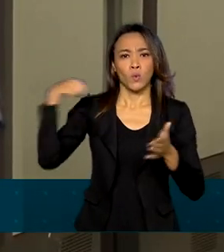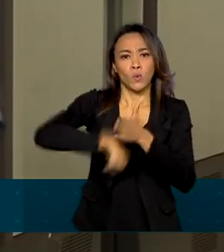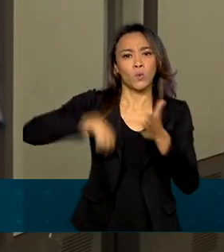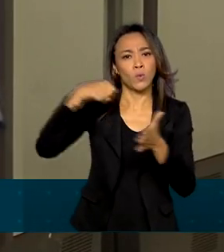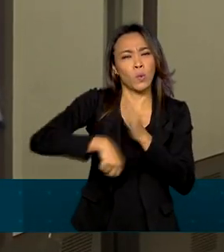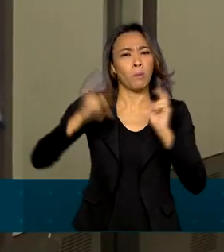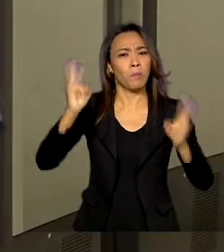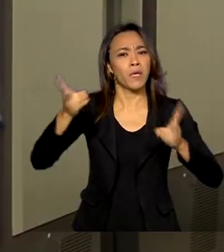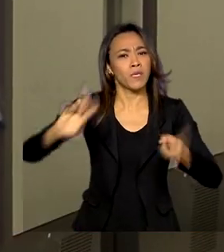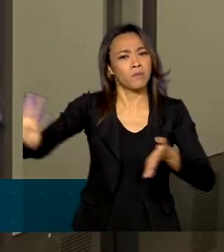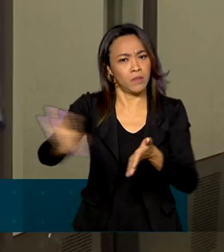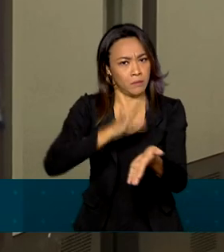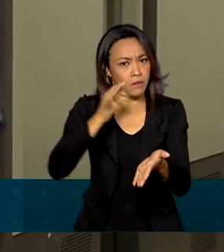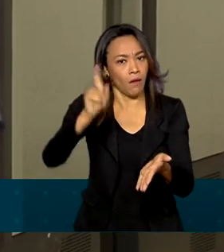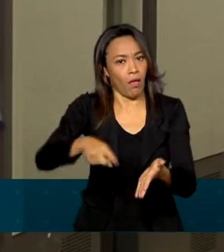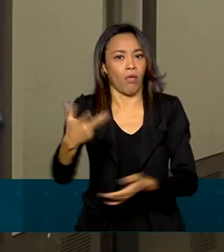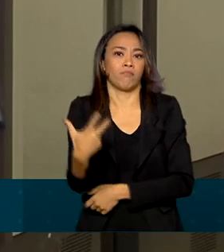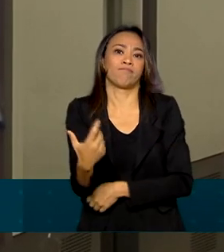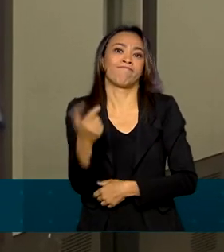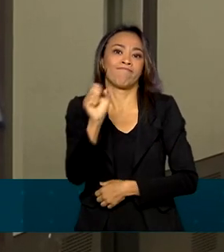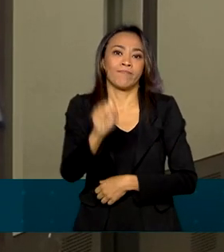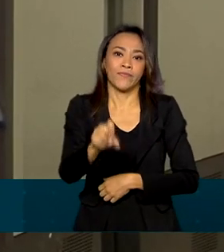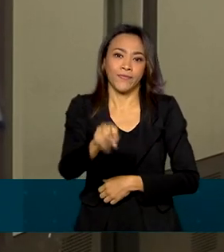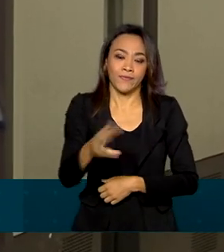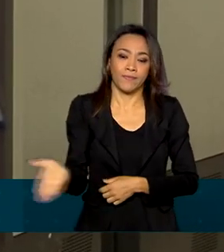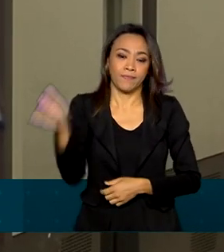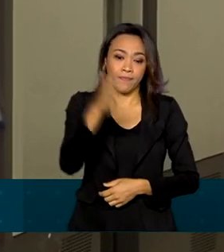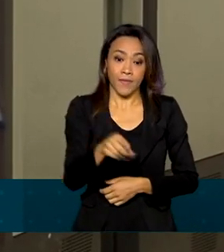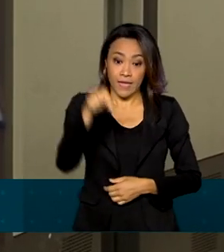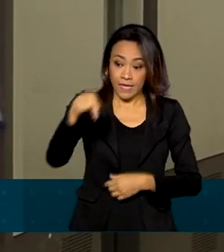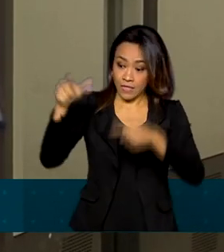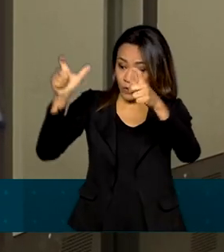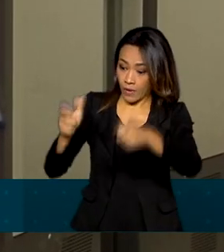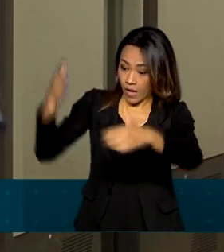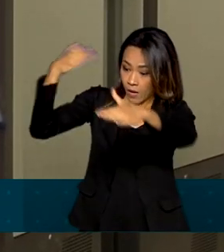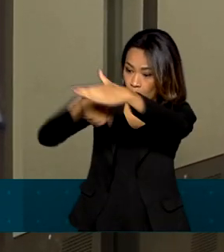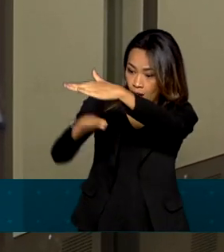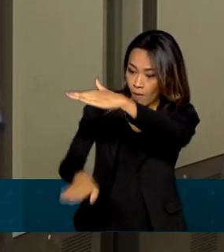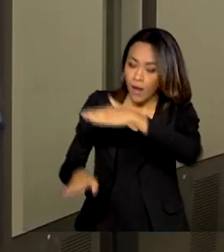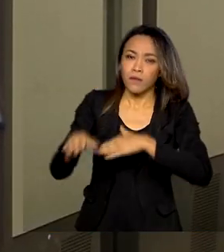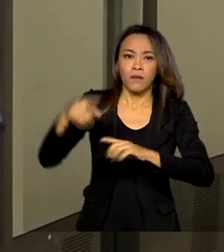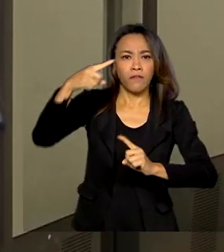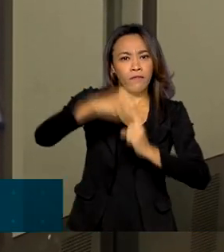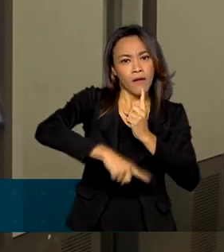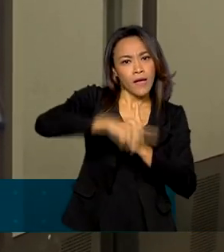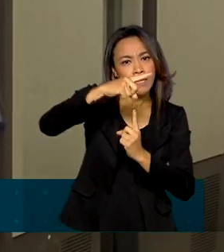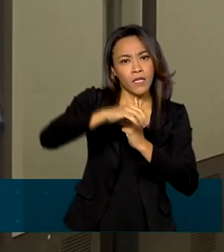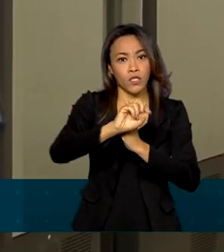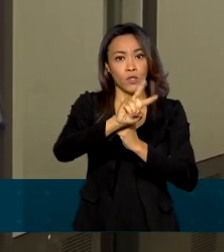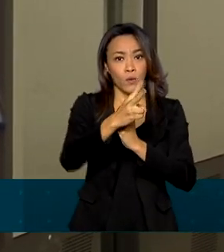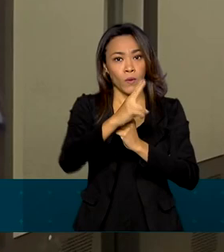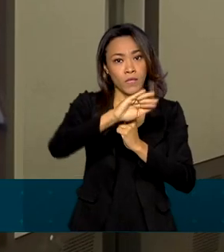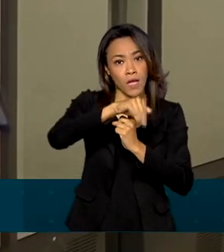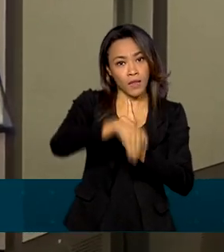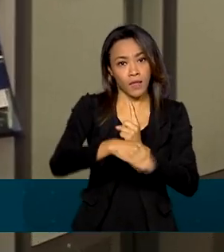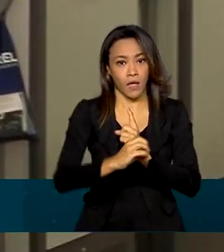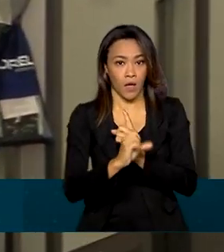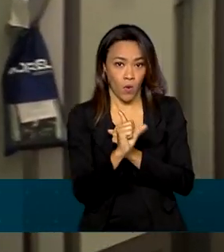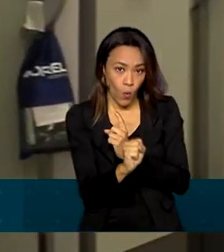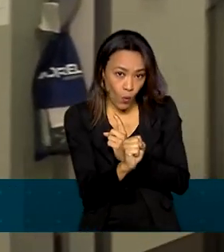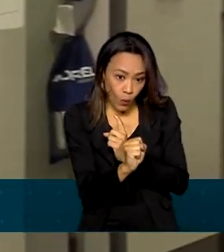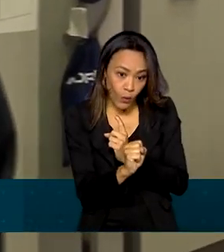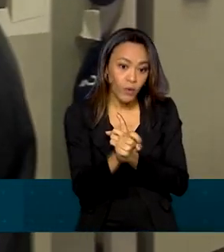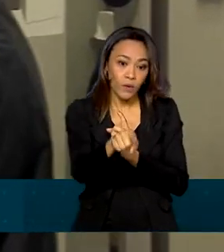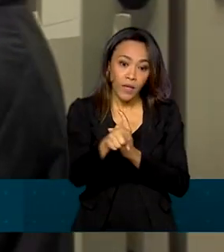da Pfizer vão ser trazidas para esta câmara fria, onde a temperatura varia de 2 a 8 graus, mas elas vão ficar